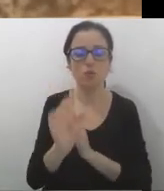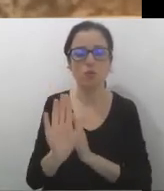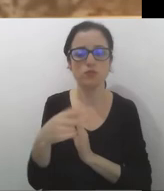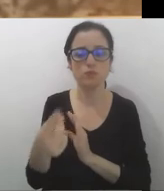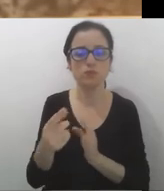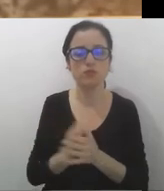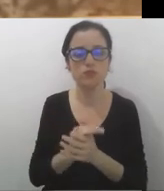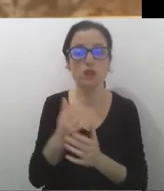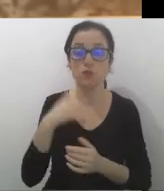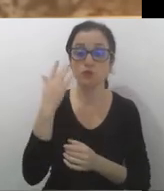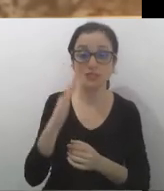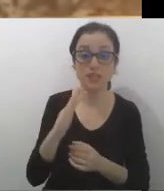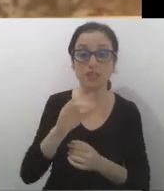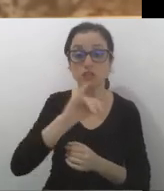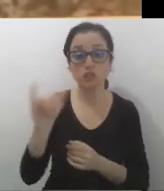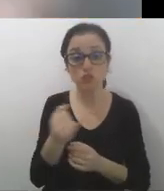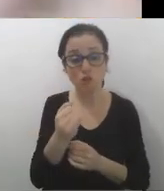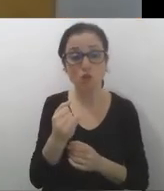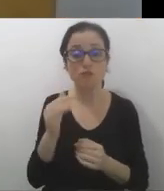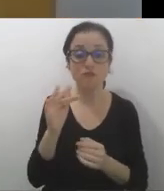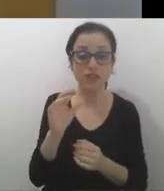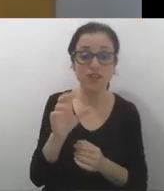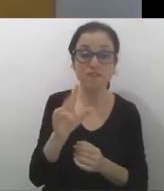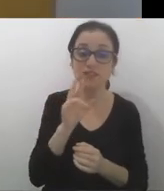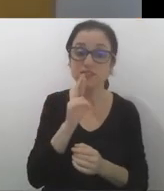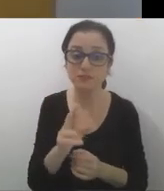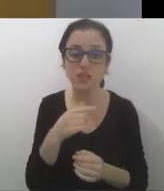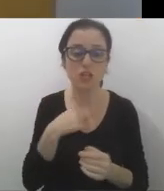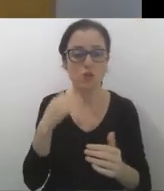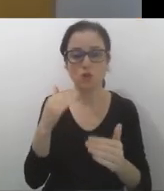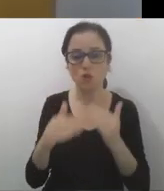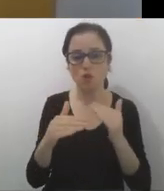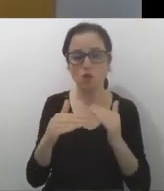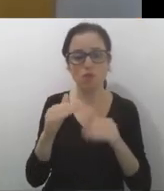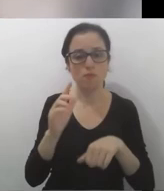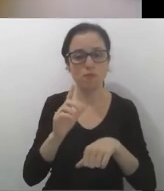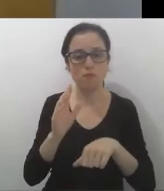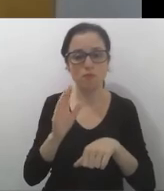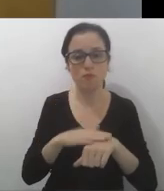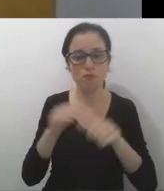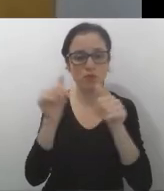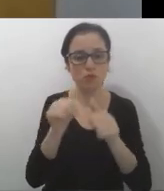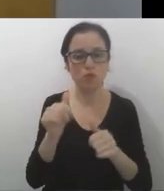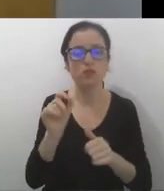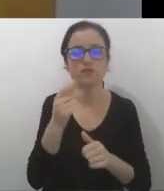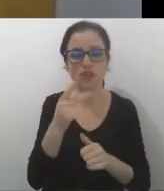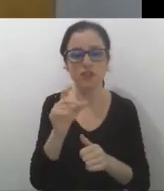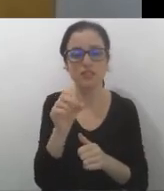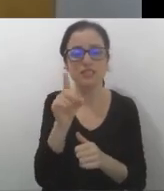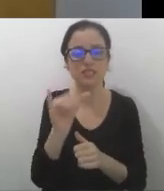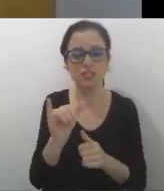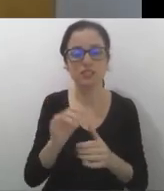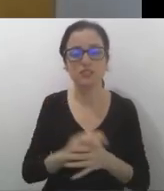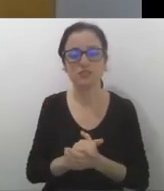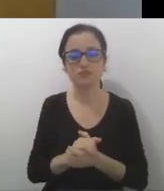termino de fazer essa pergunta. Olha, eu não sei o que o Joaquim e o Fred vão responder. Eu discordo monumentalmente de